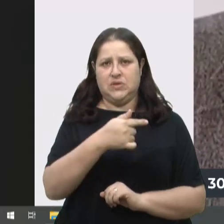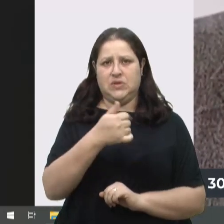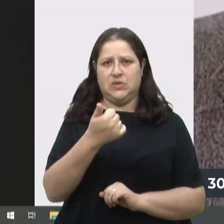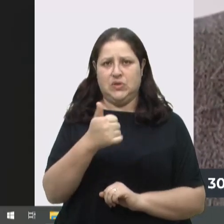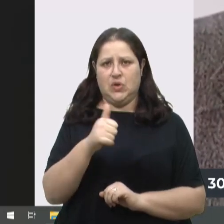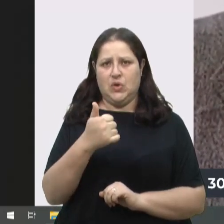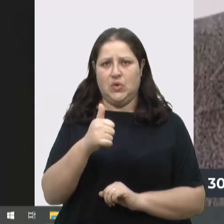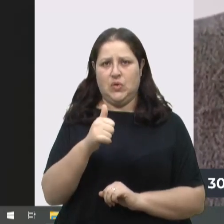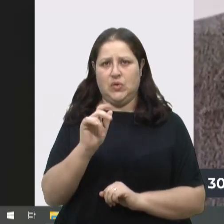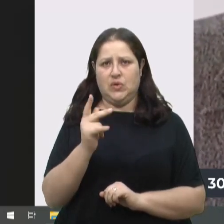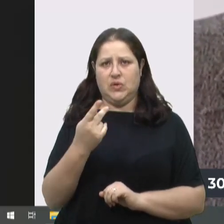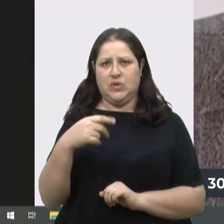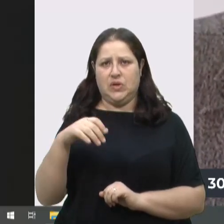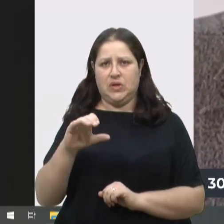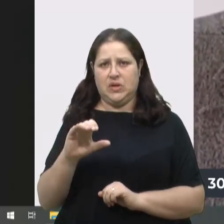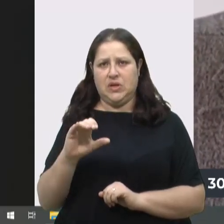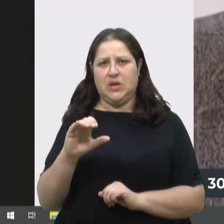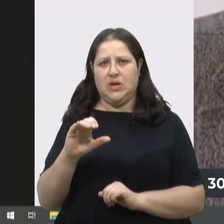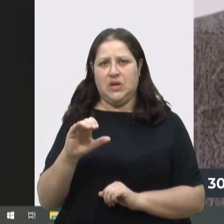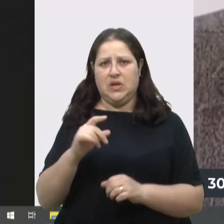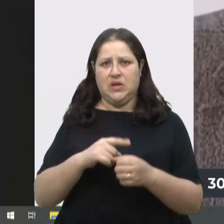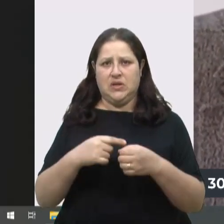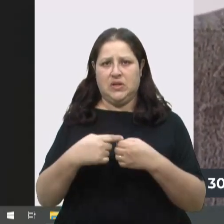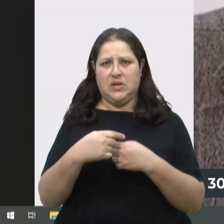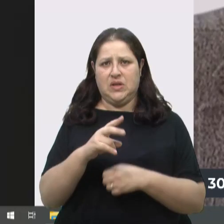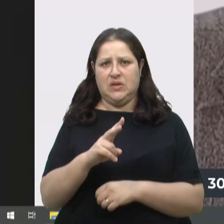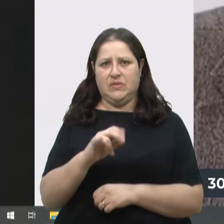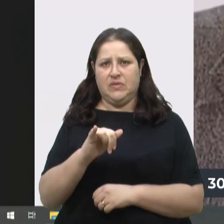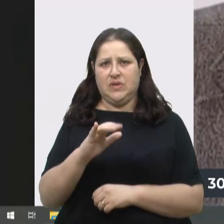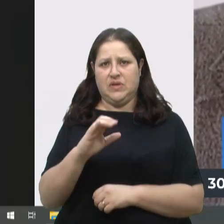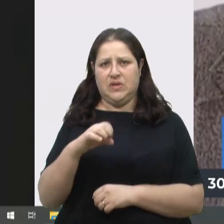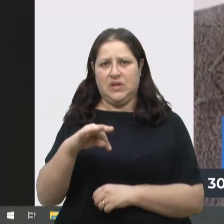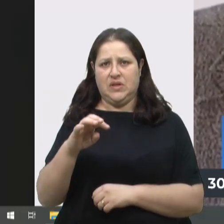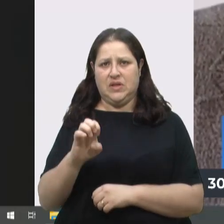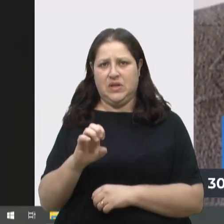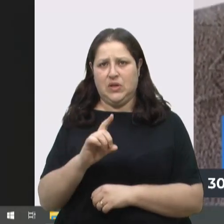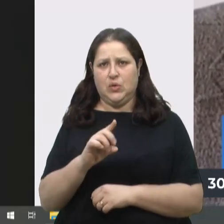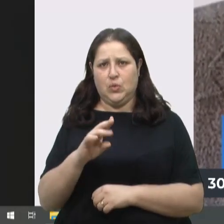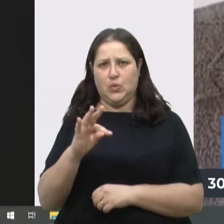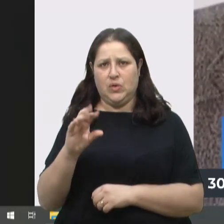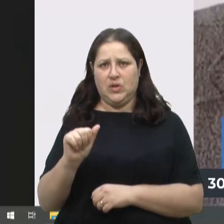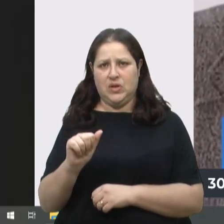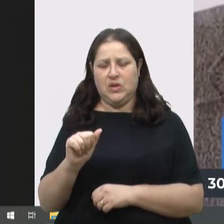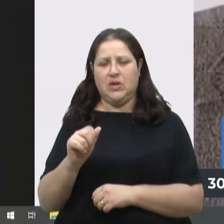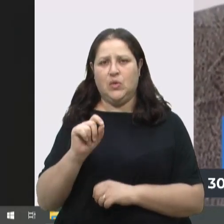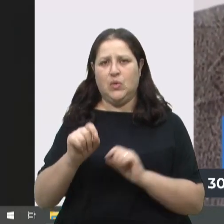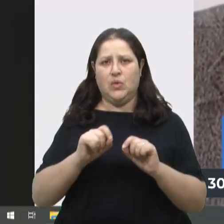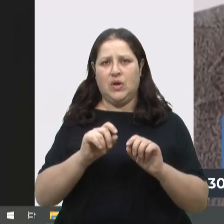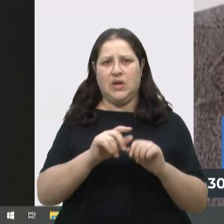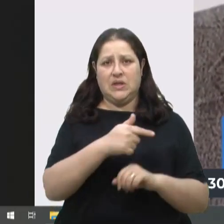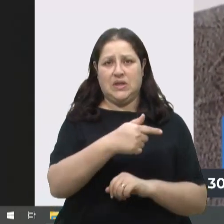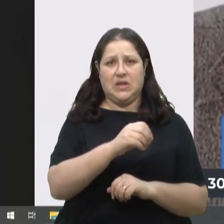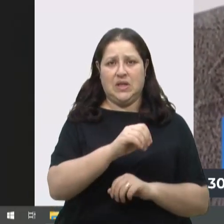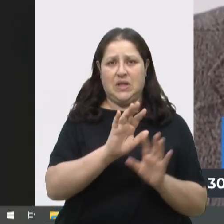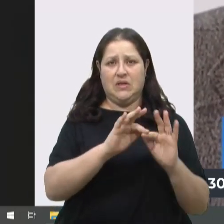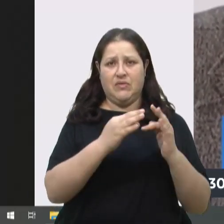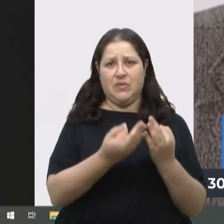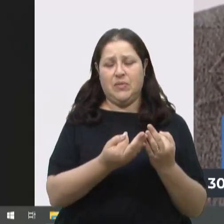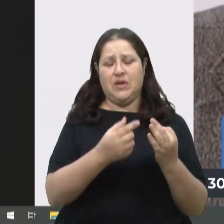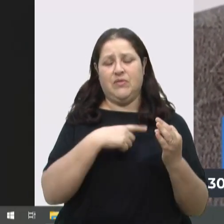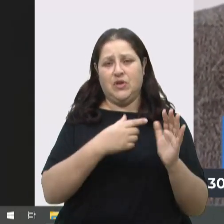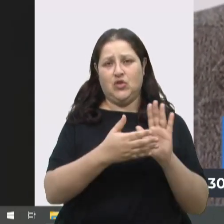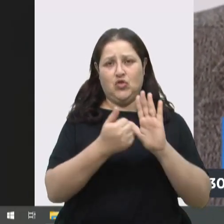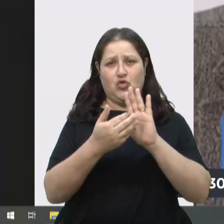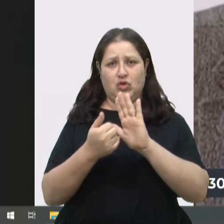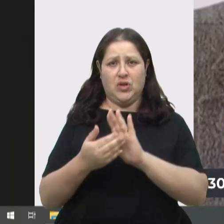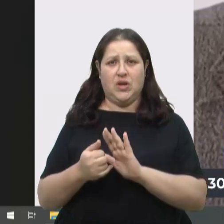711 hectares no pequeno município de Vicente Dutra foram expropriados de 70 famílias de